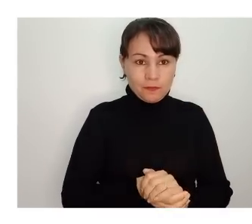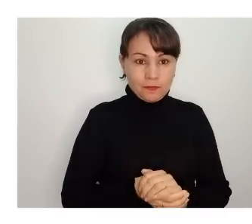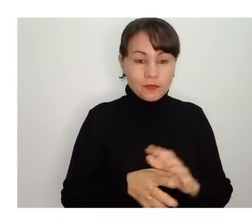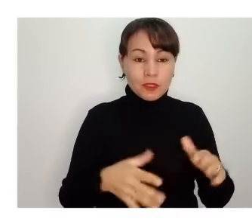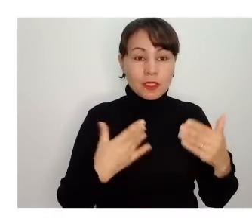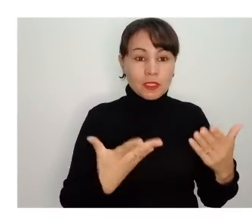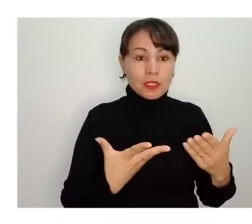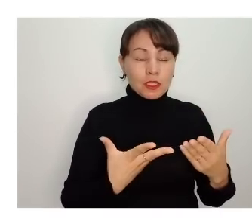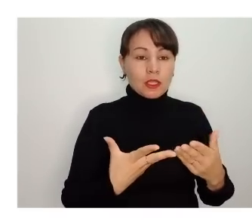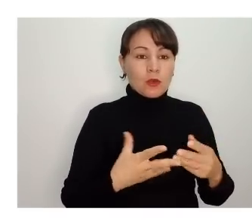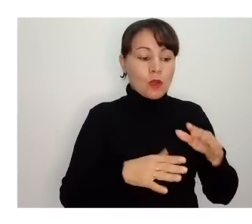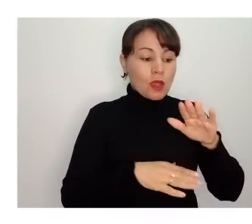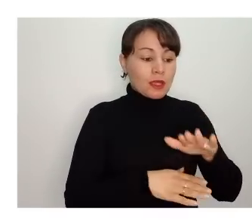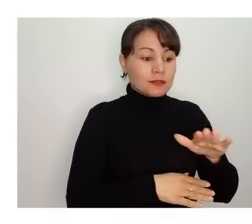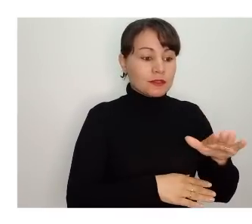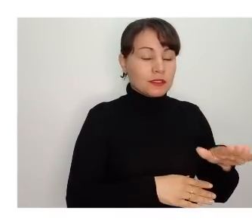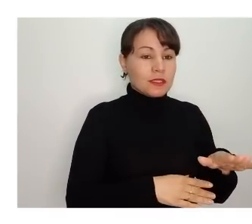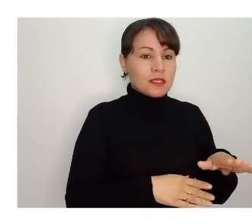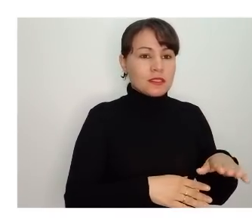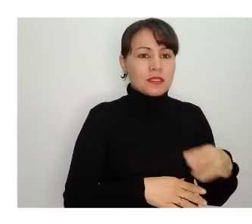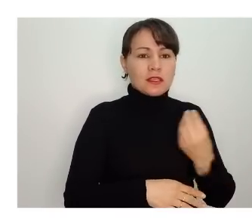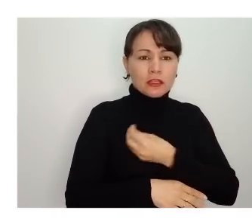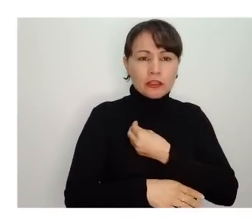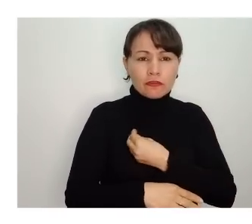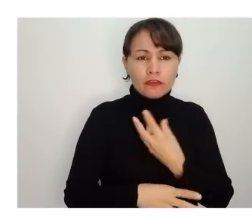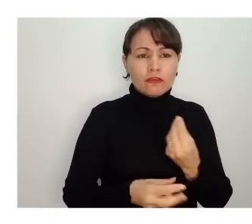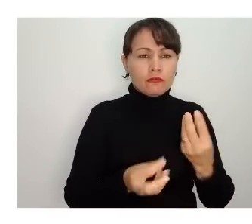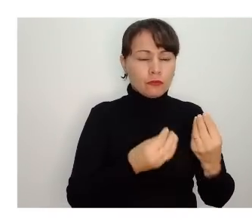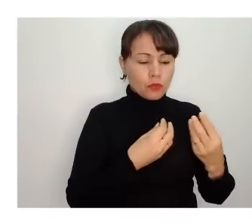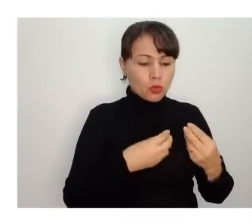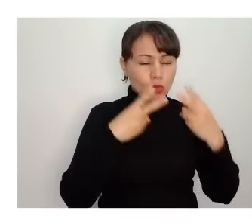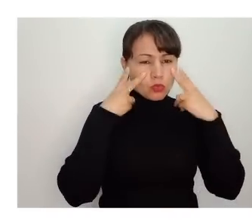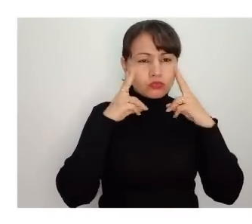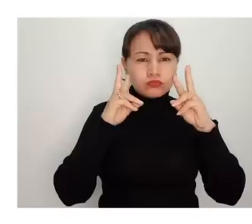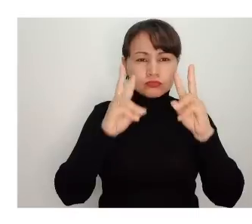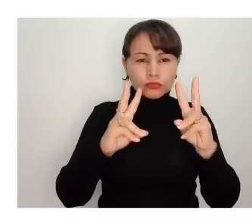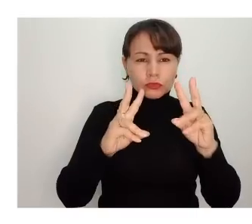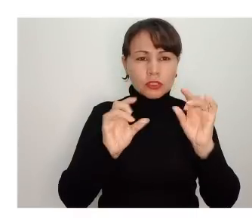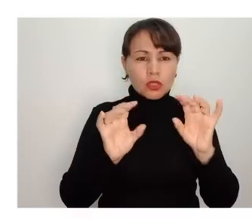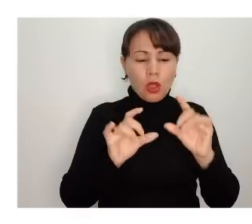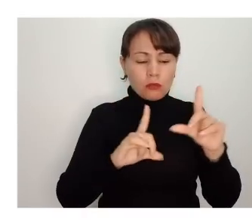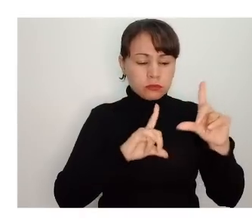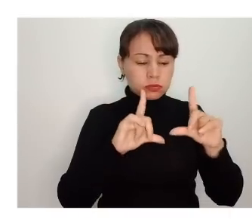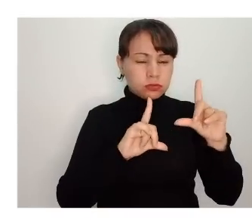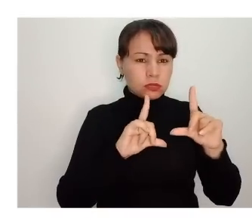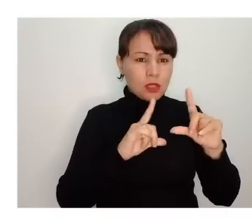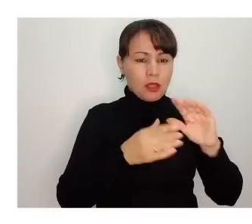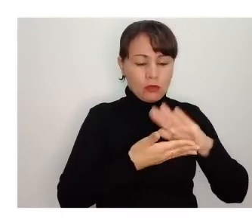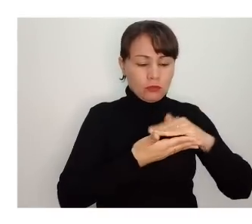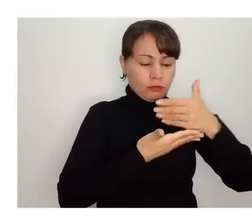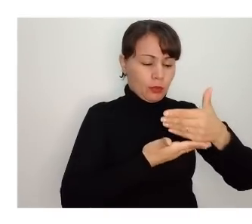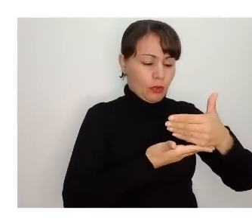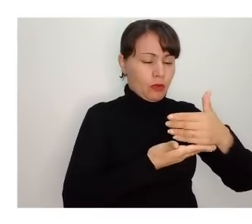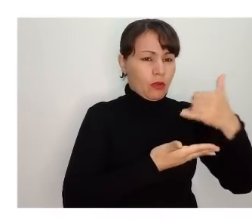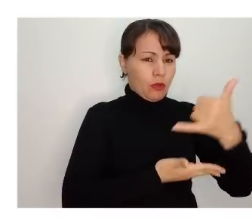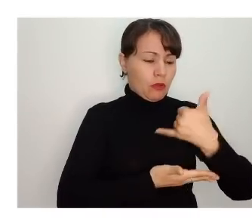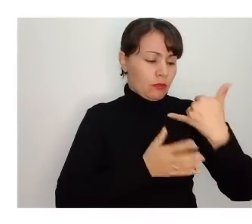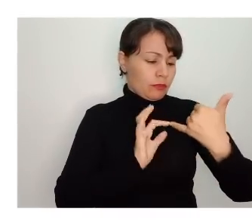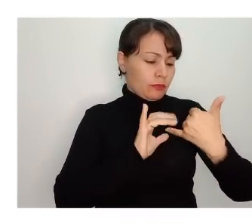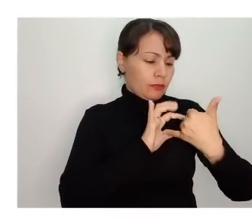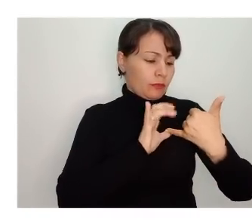Então, os indivíduos que passam muito tempo na frente de desktops,